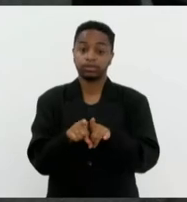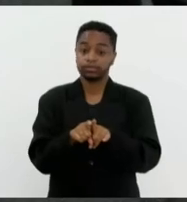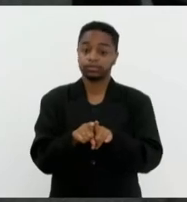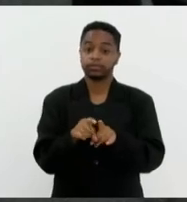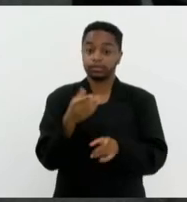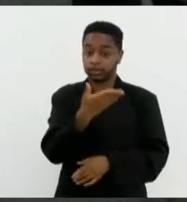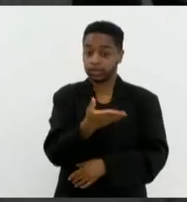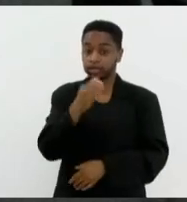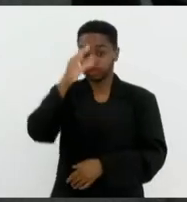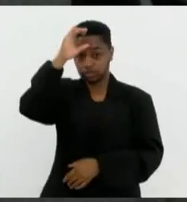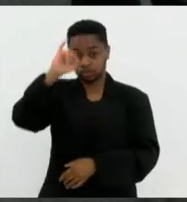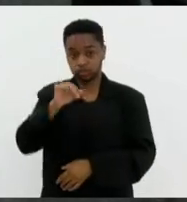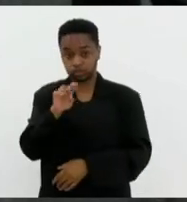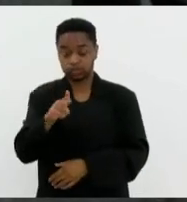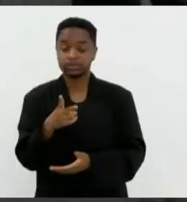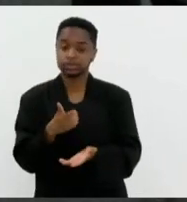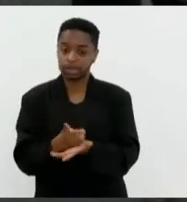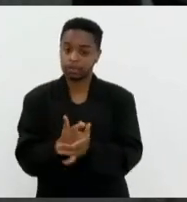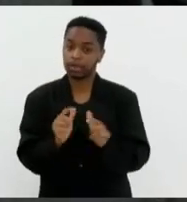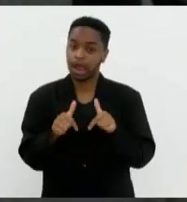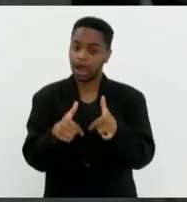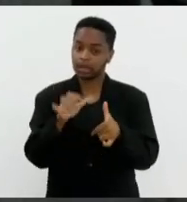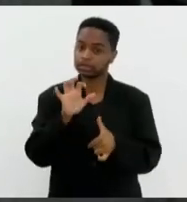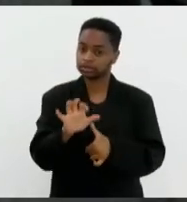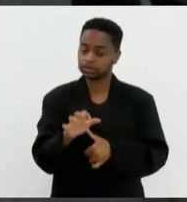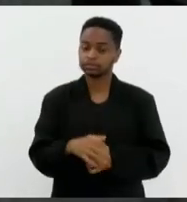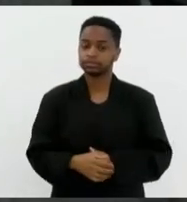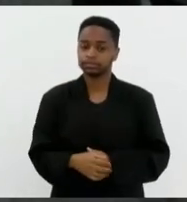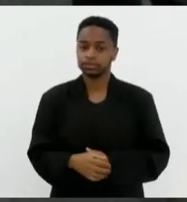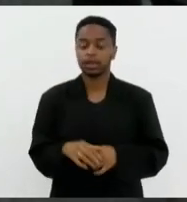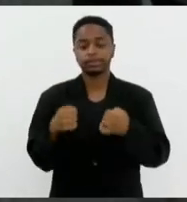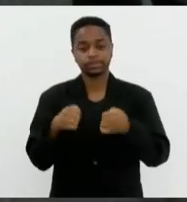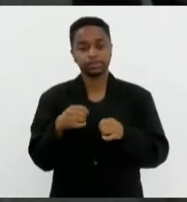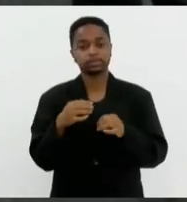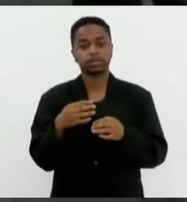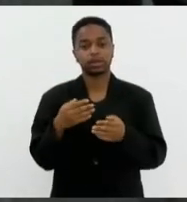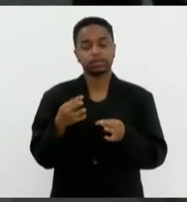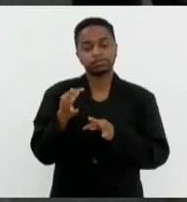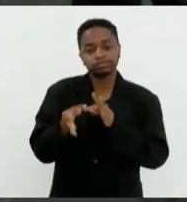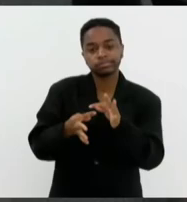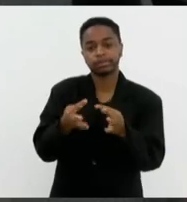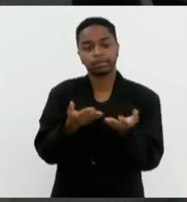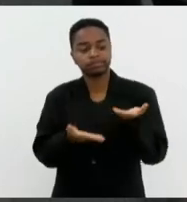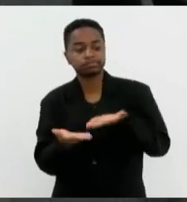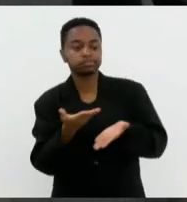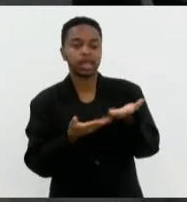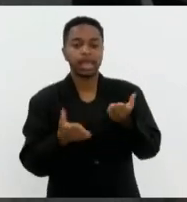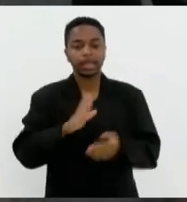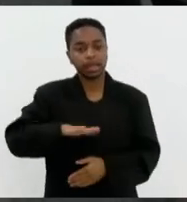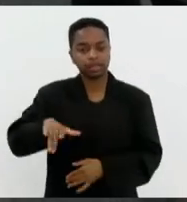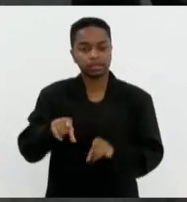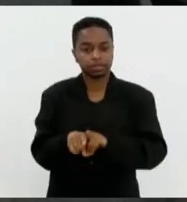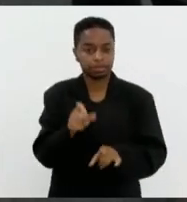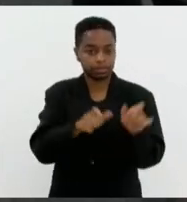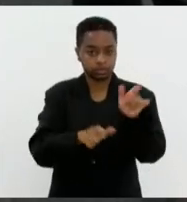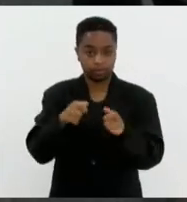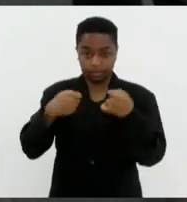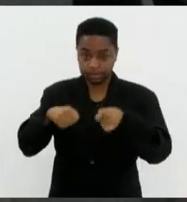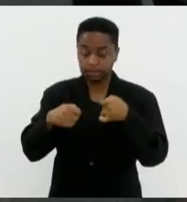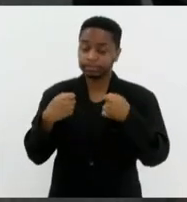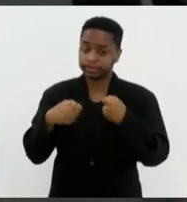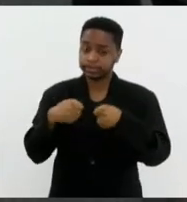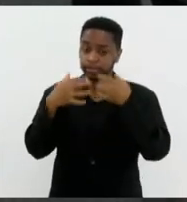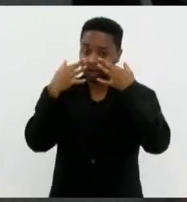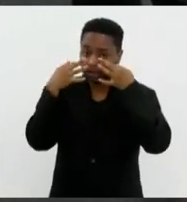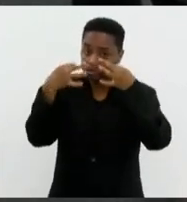Vossa Excelência sempre faz e preza por isso. Tratar as crianças, as pessoas que precisam, com um olhar de carinho, com um olhar de atenção.